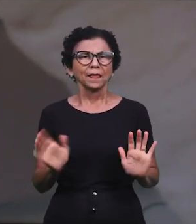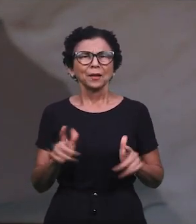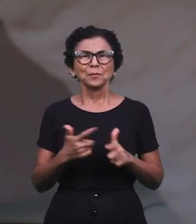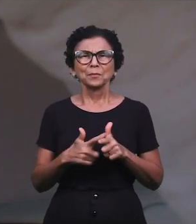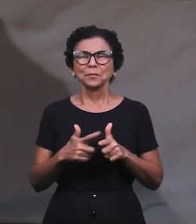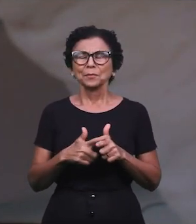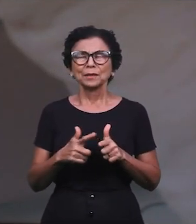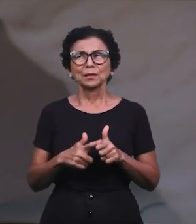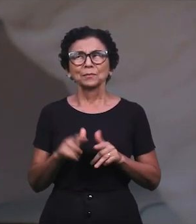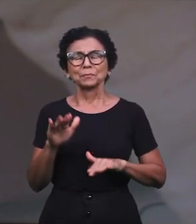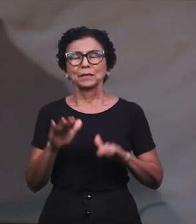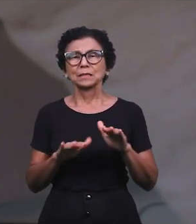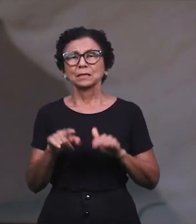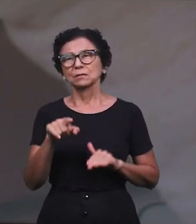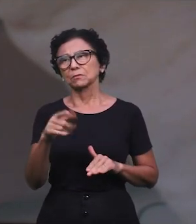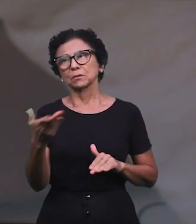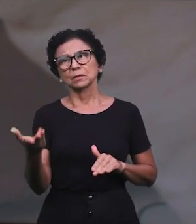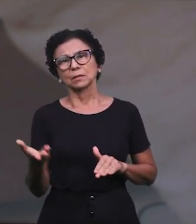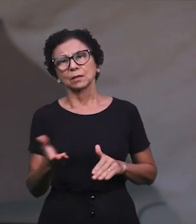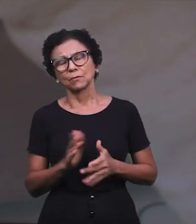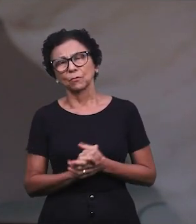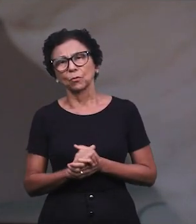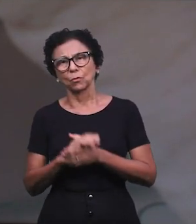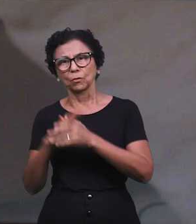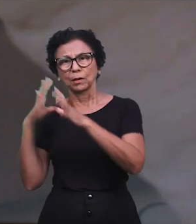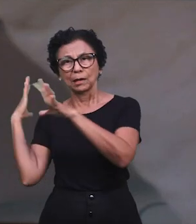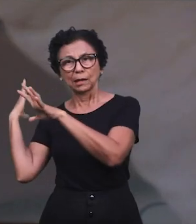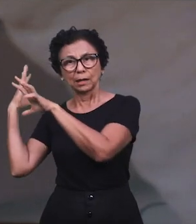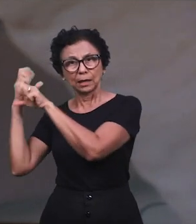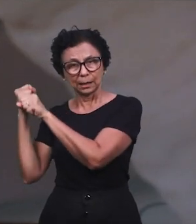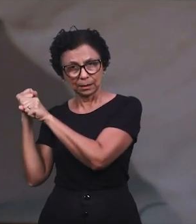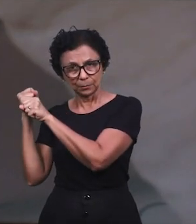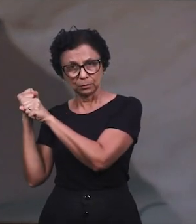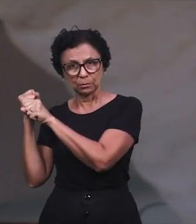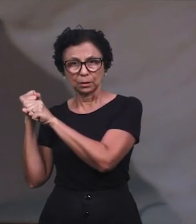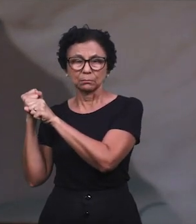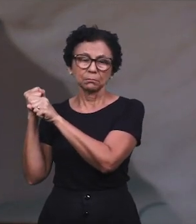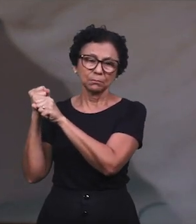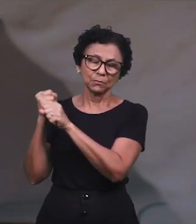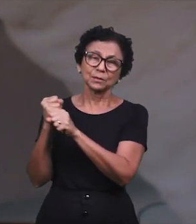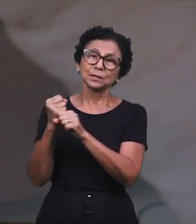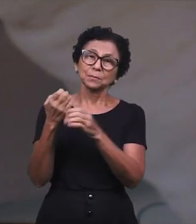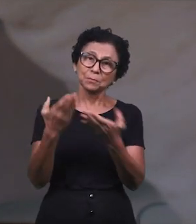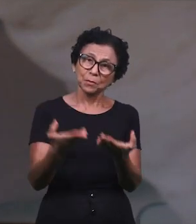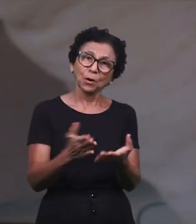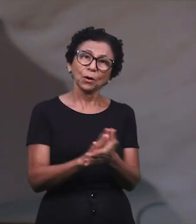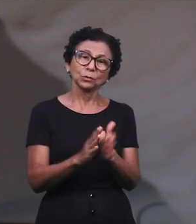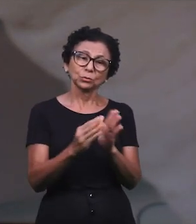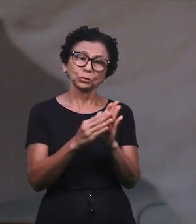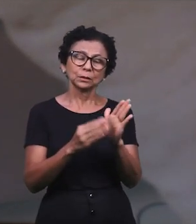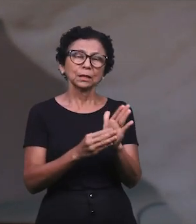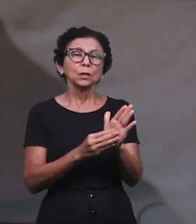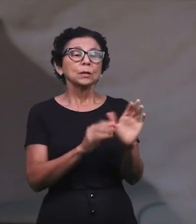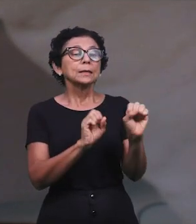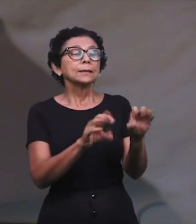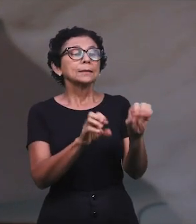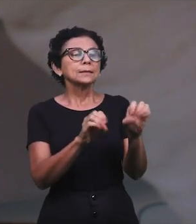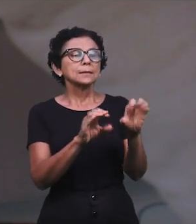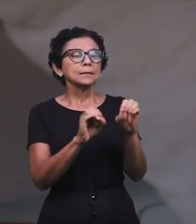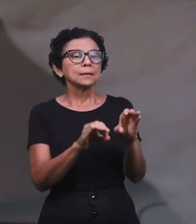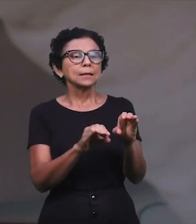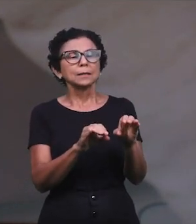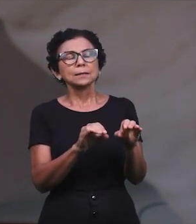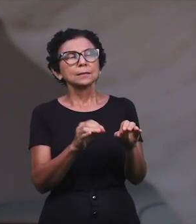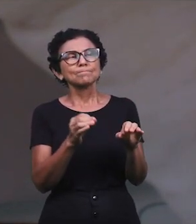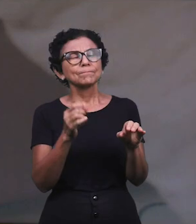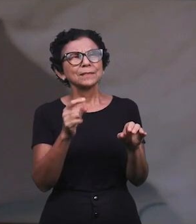vezes, na hora que você for fazer a sua revisão, você pode até dar uma aula sobre aquele conteúdo para você ver se você